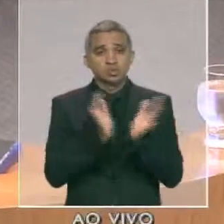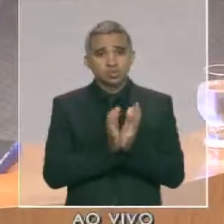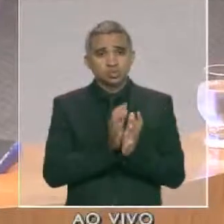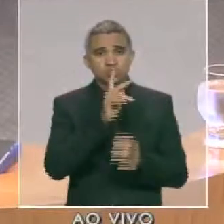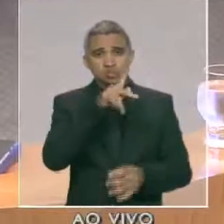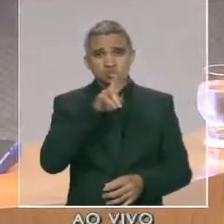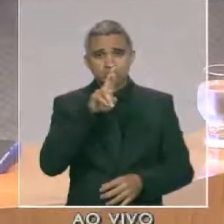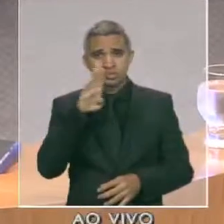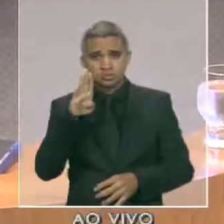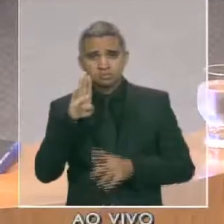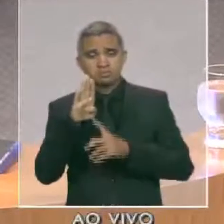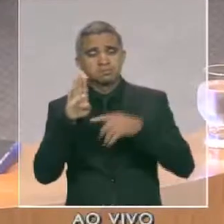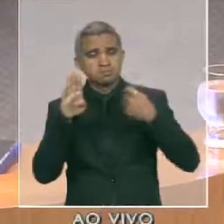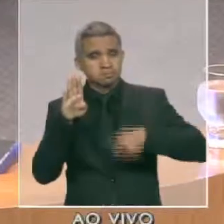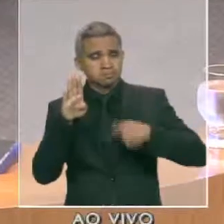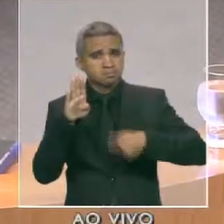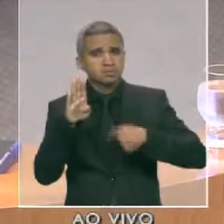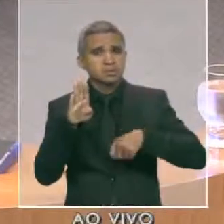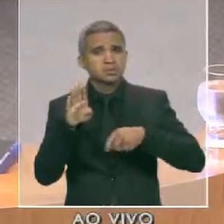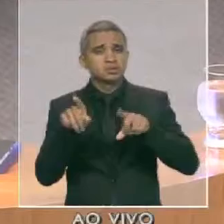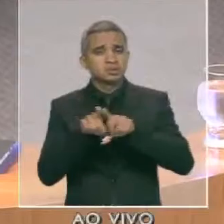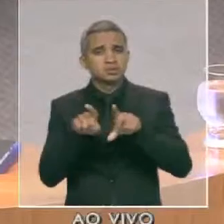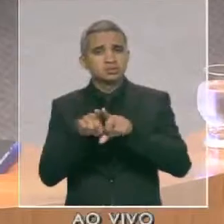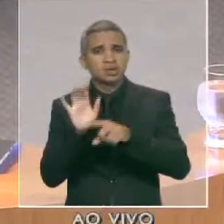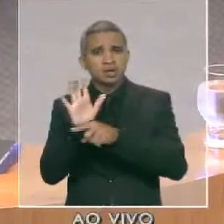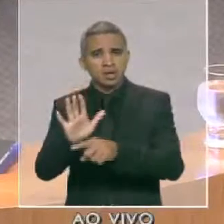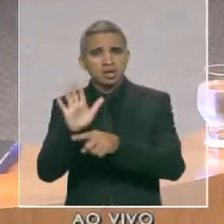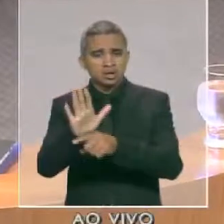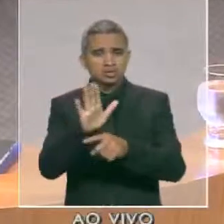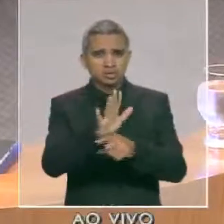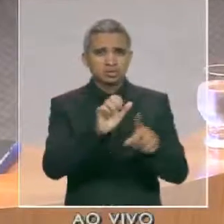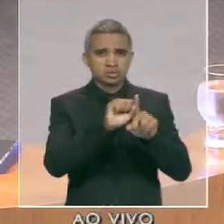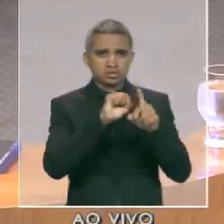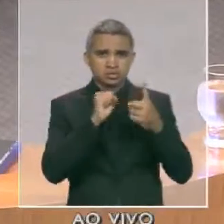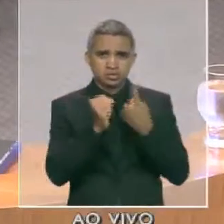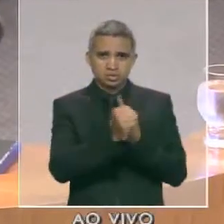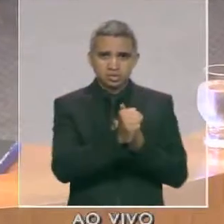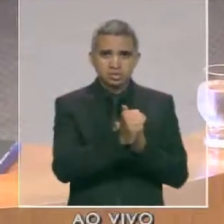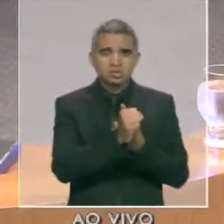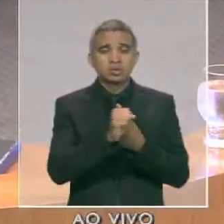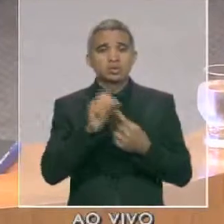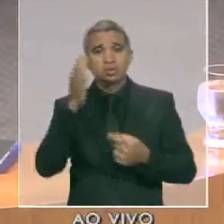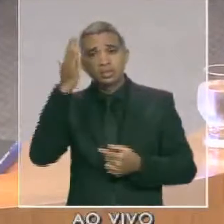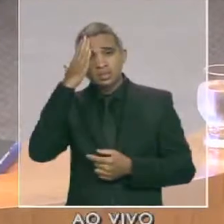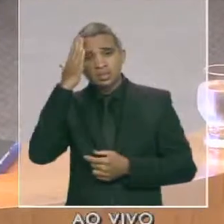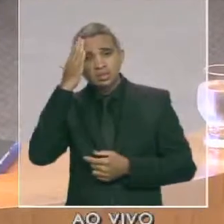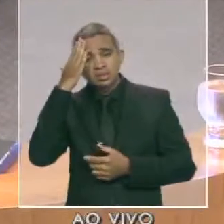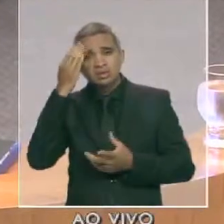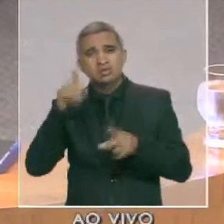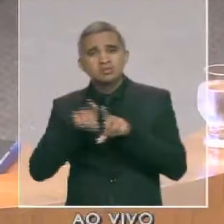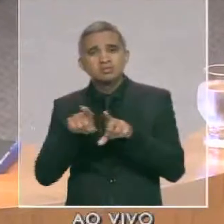social, dando e buscando realmente alternativas e